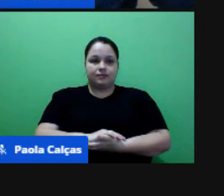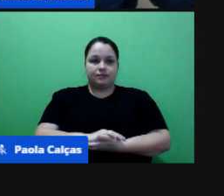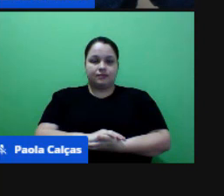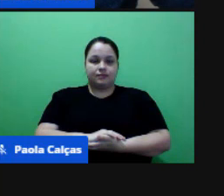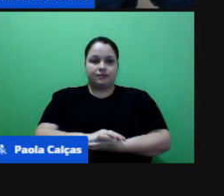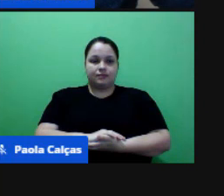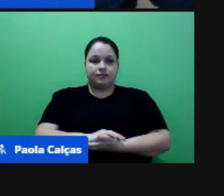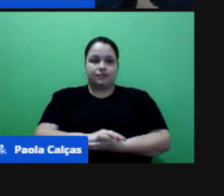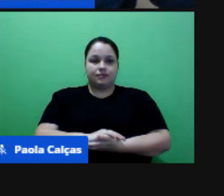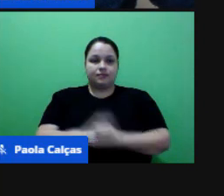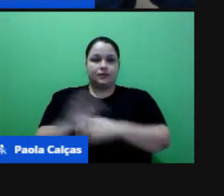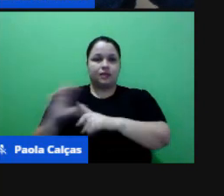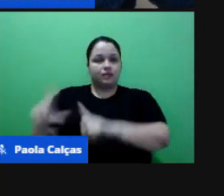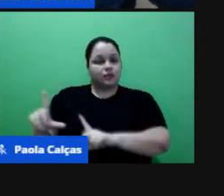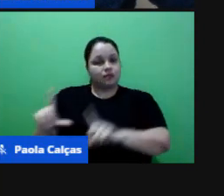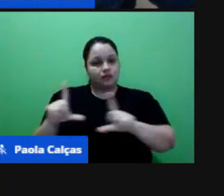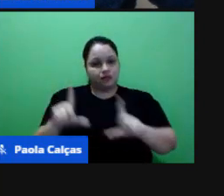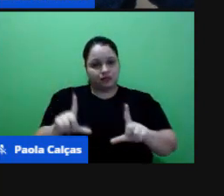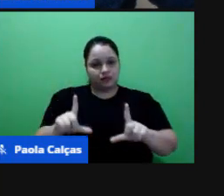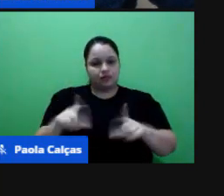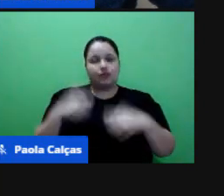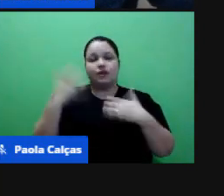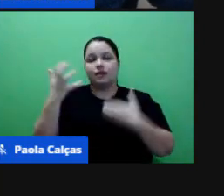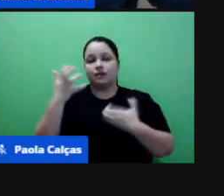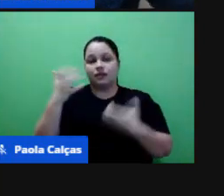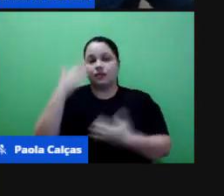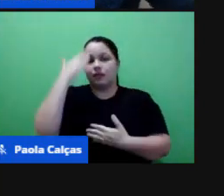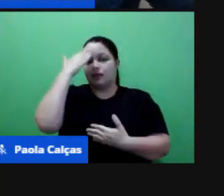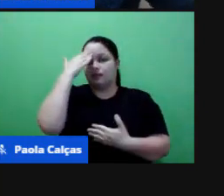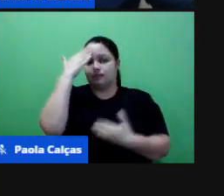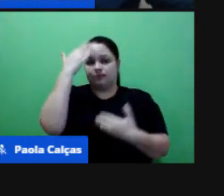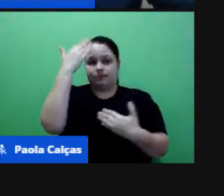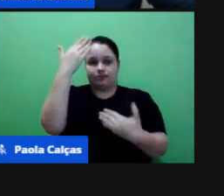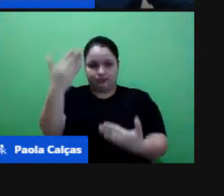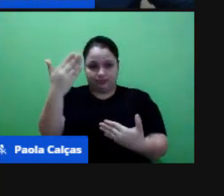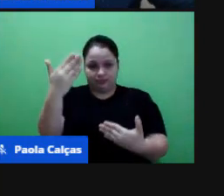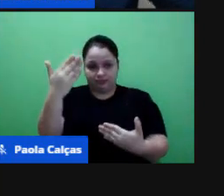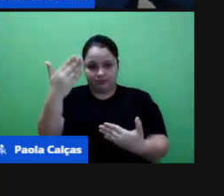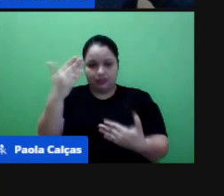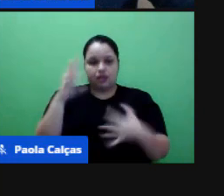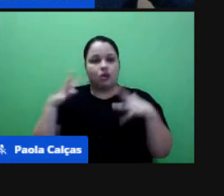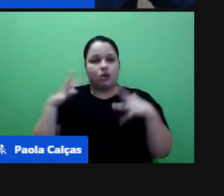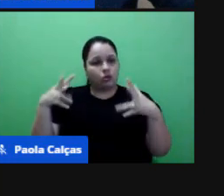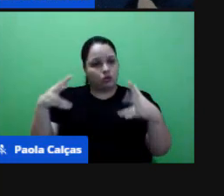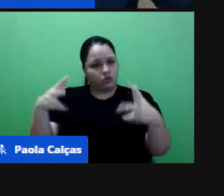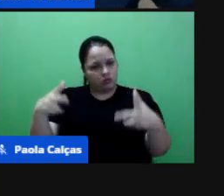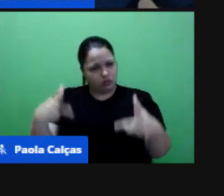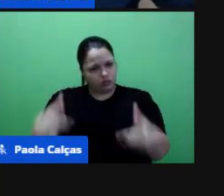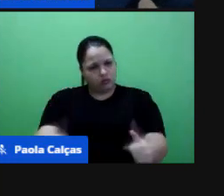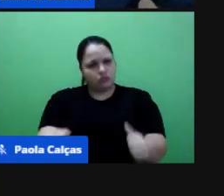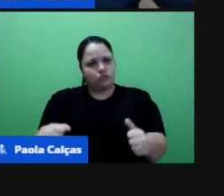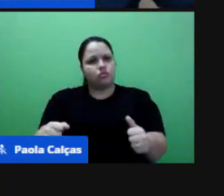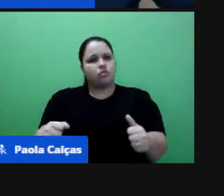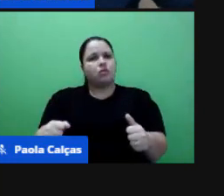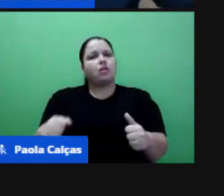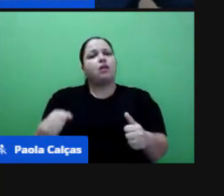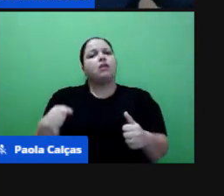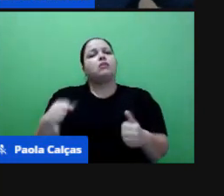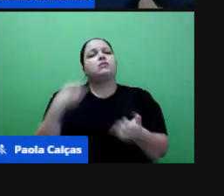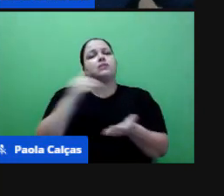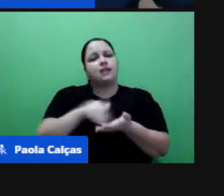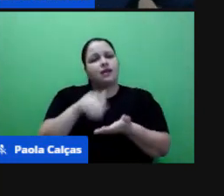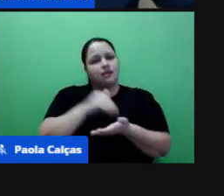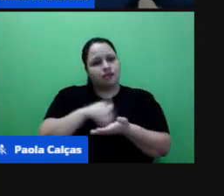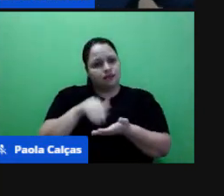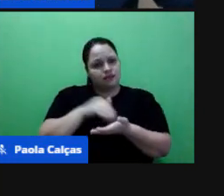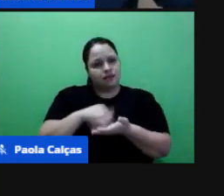Nesse próximo slide agora, nós queremos fazer o agradecimento a todos vocês, em nome da Secretária de Educação